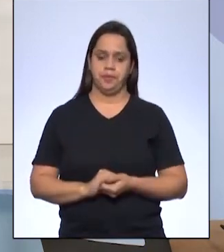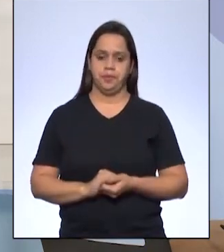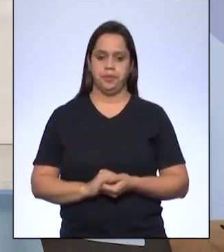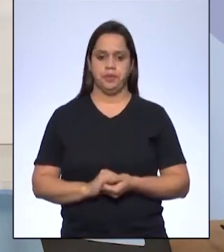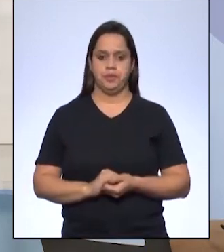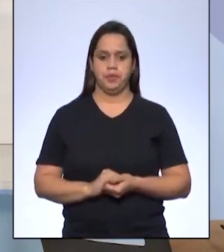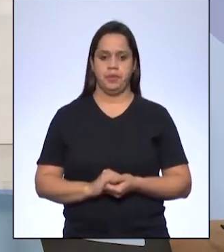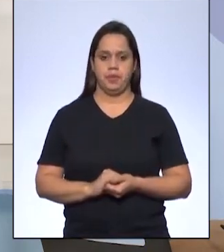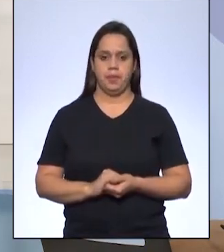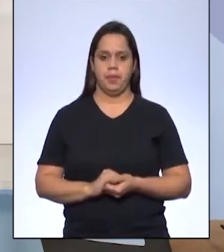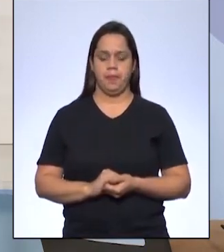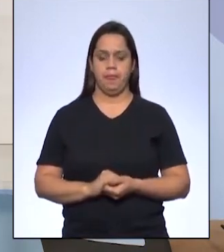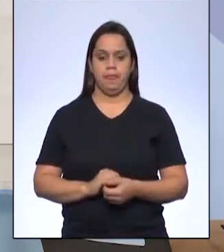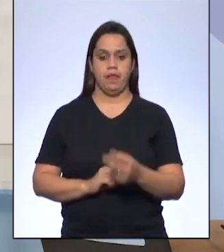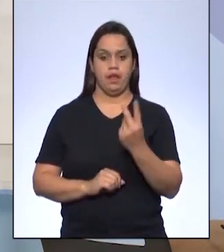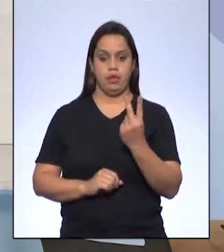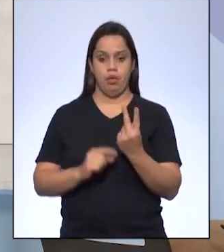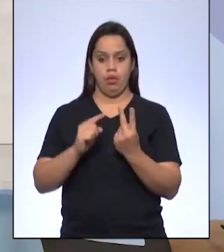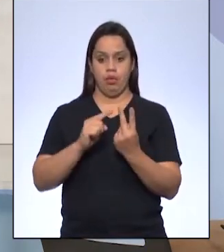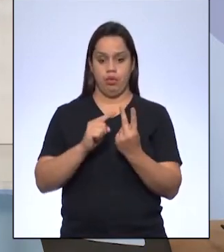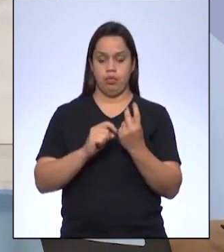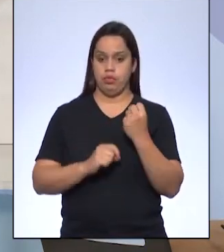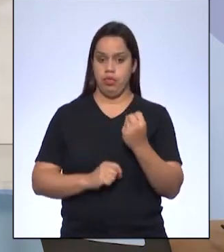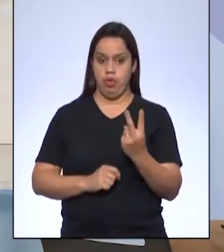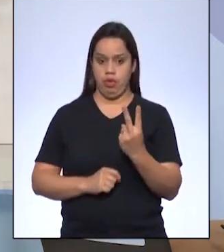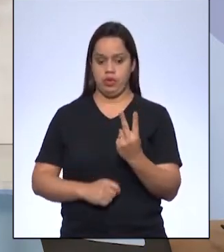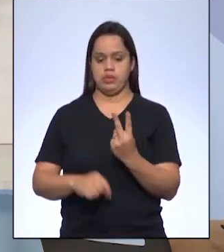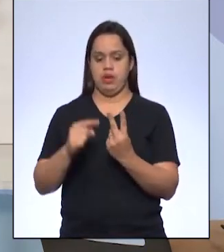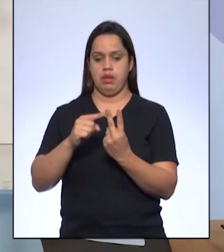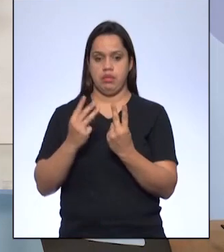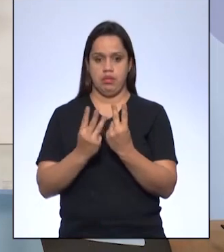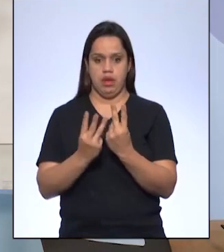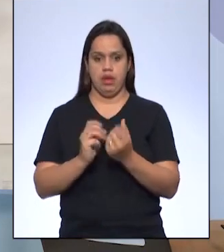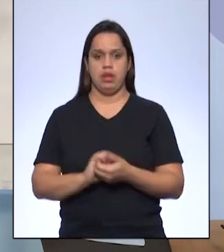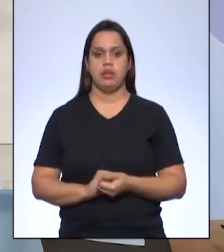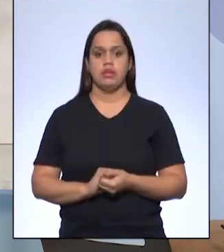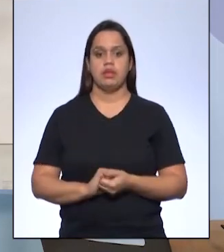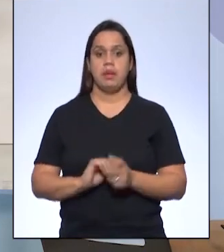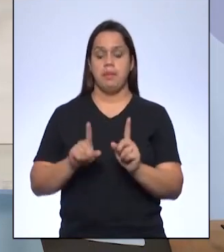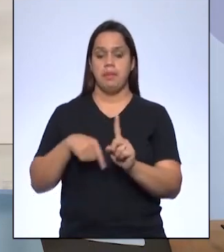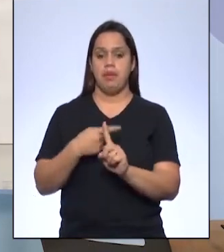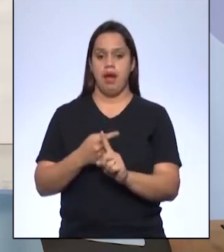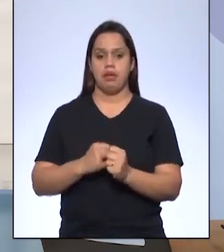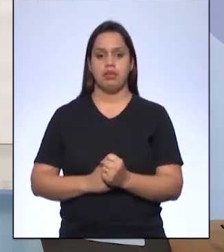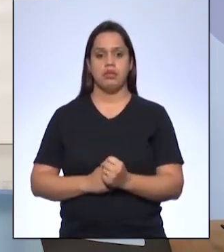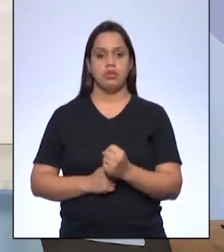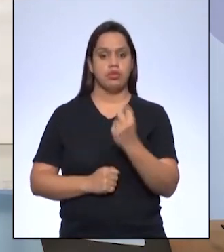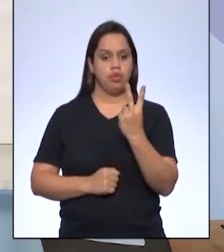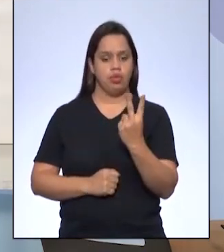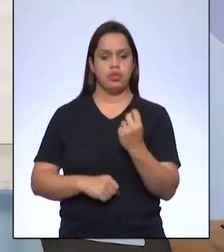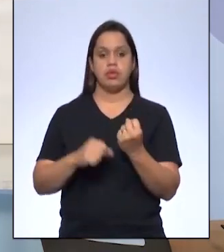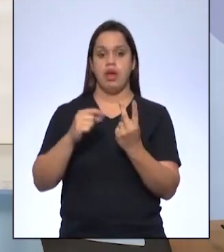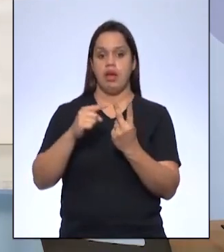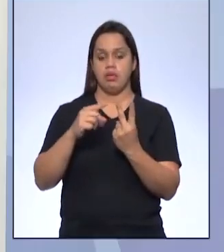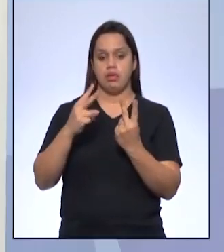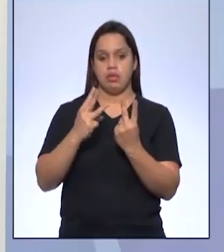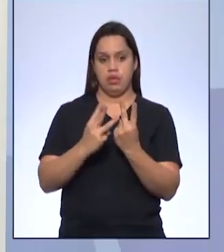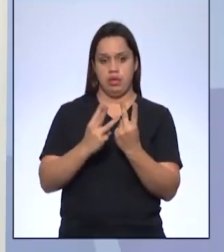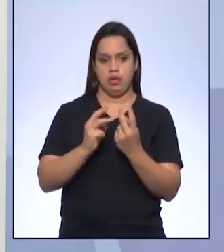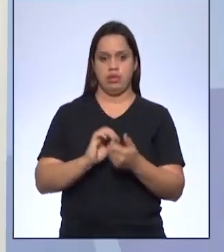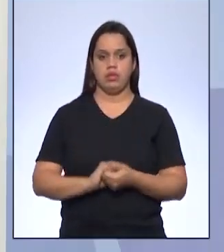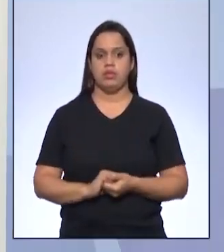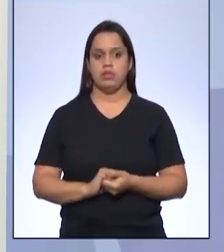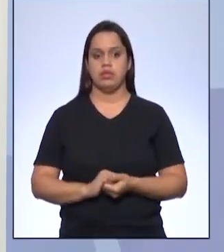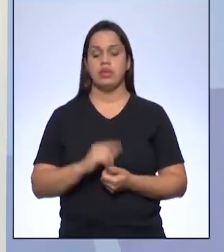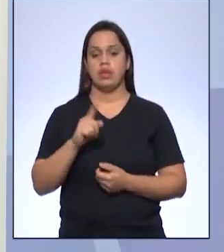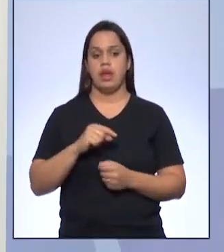2 raiz quadrada de 3 mais 2 raiz quadrada de 3. Certo? Que são